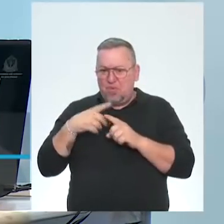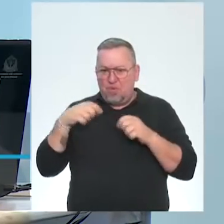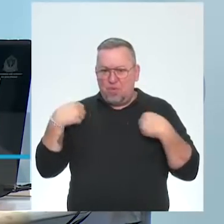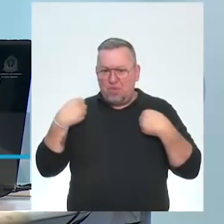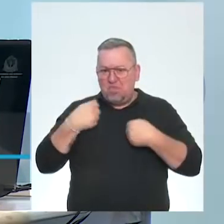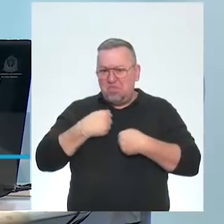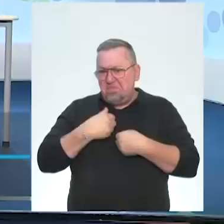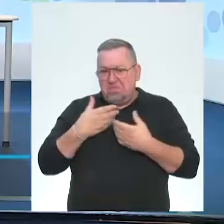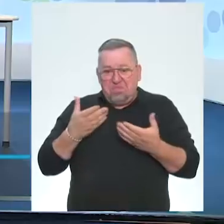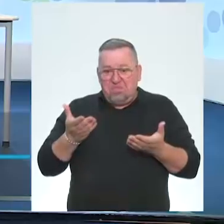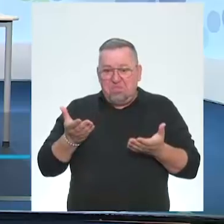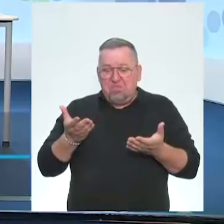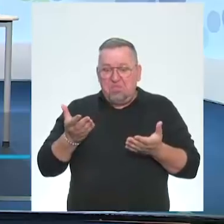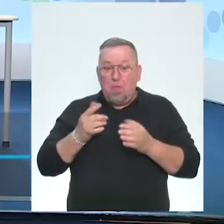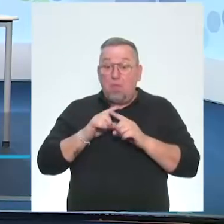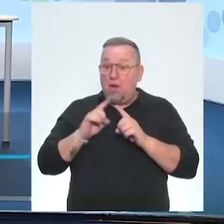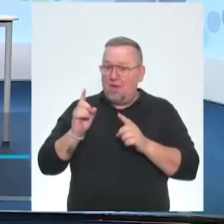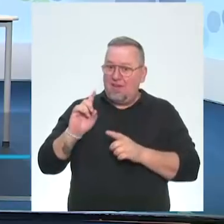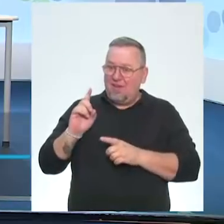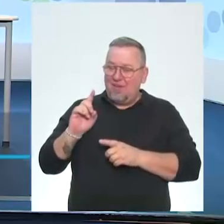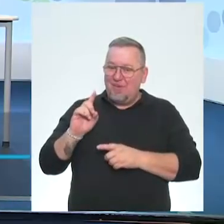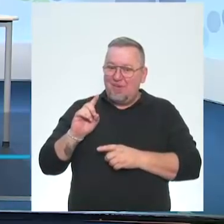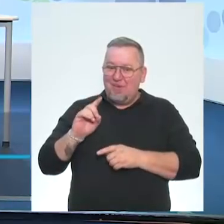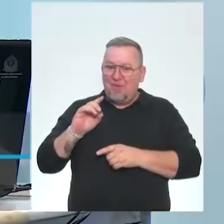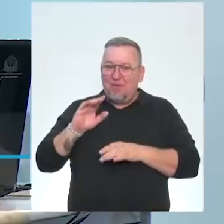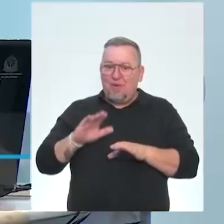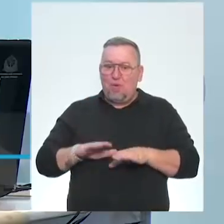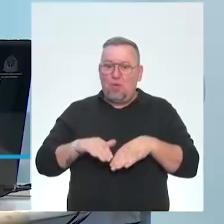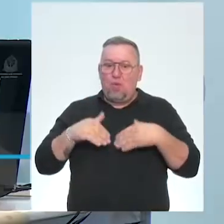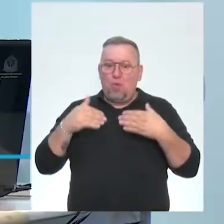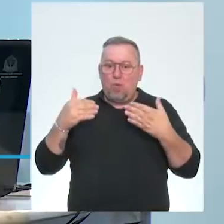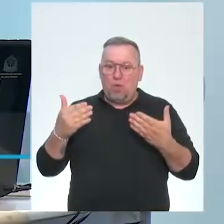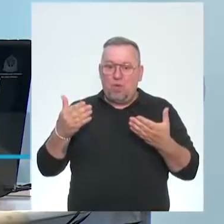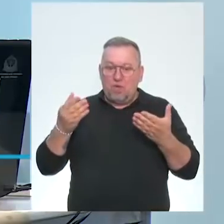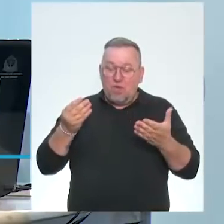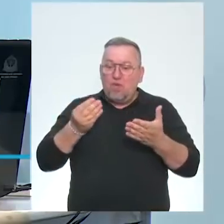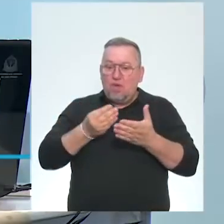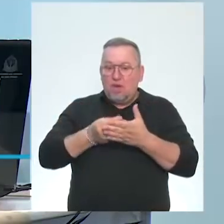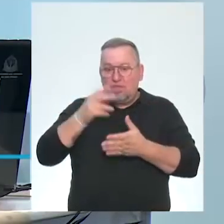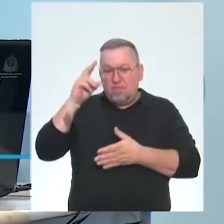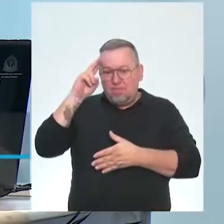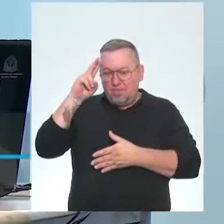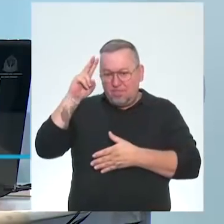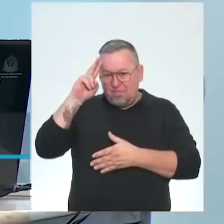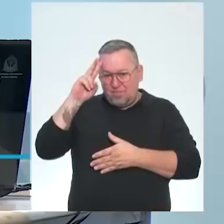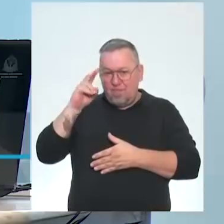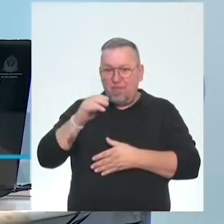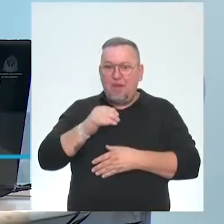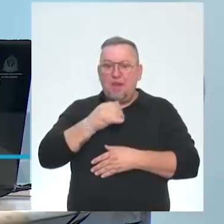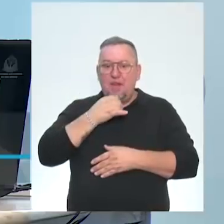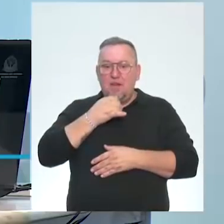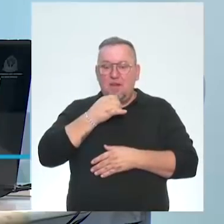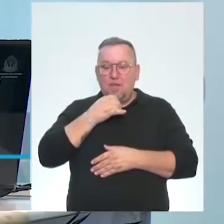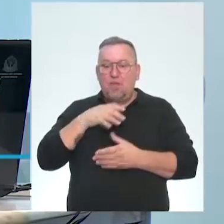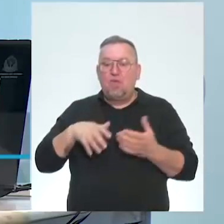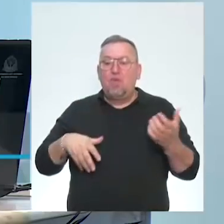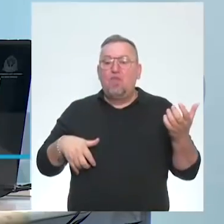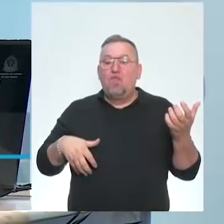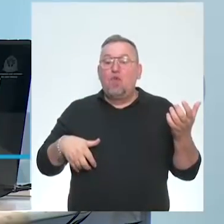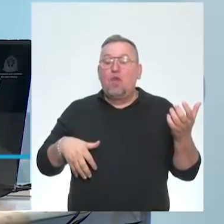jaqueta. Exato. Mas não. Quando a gente atribui memórias a certos objetos, por exemplo, esse violão da